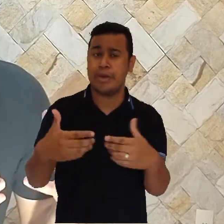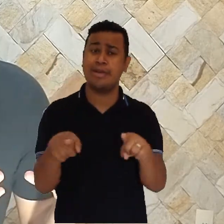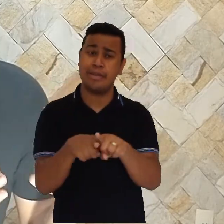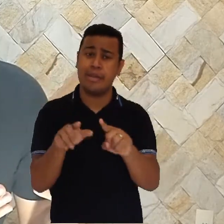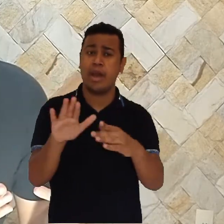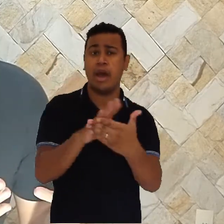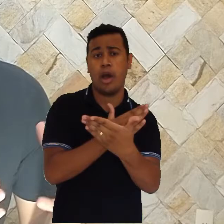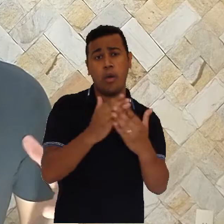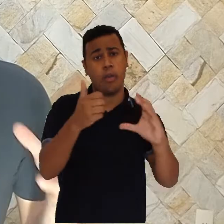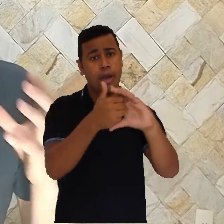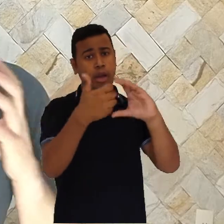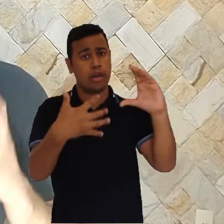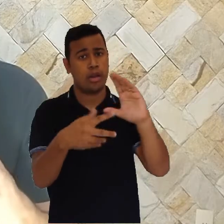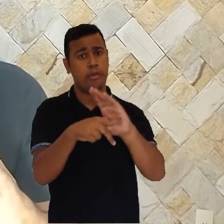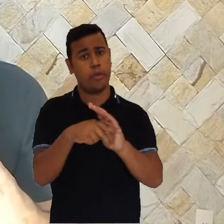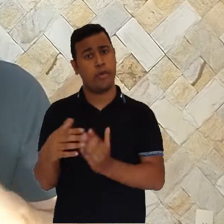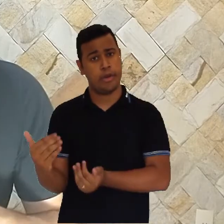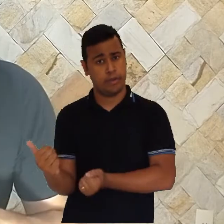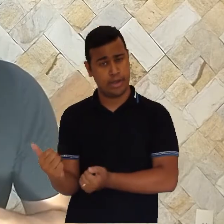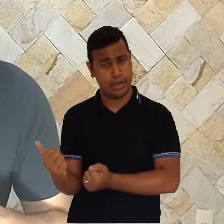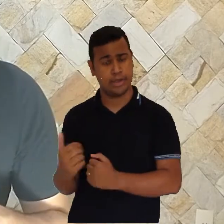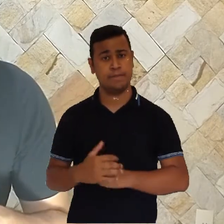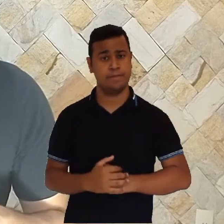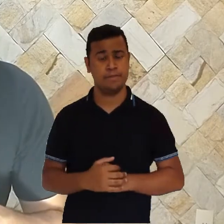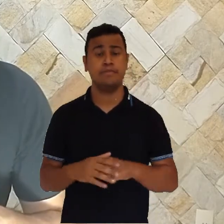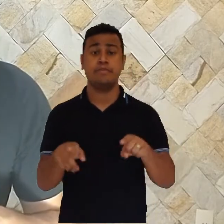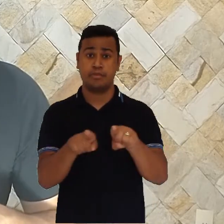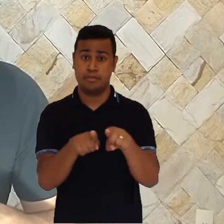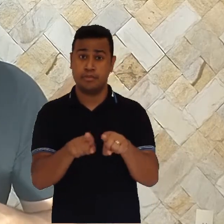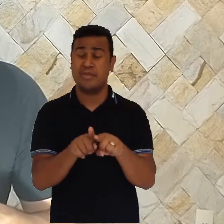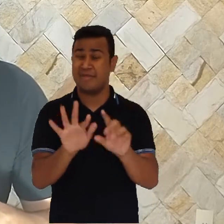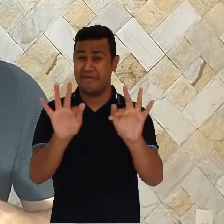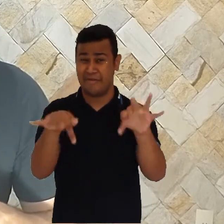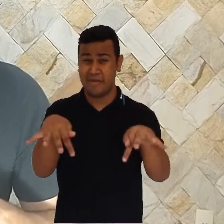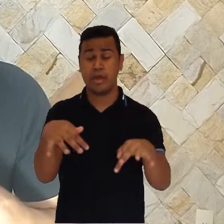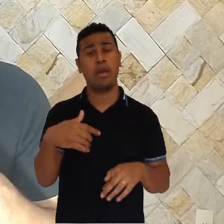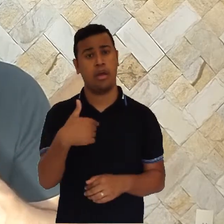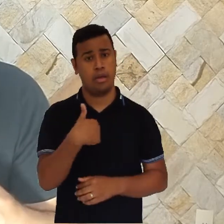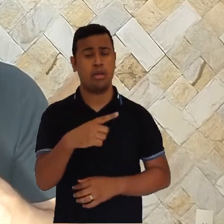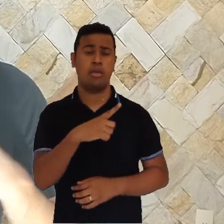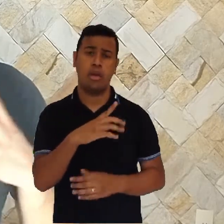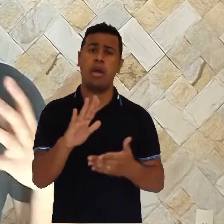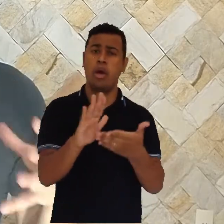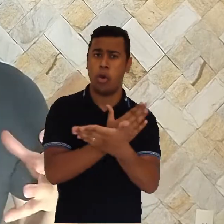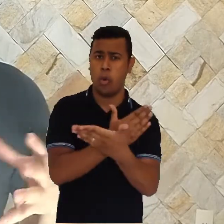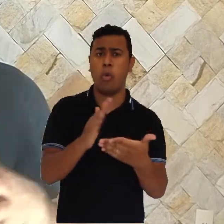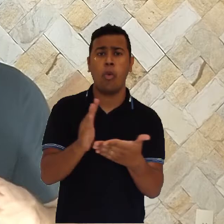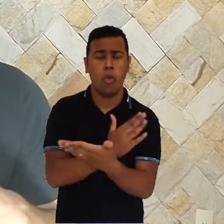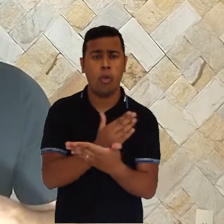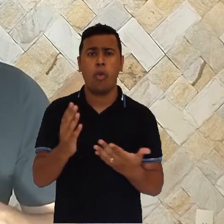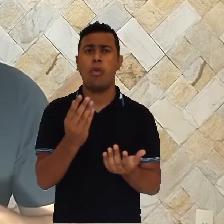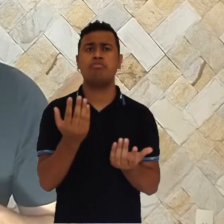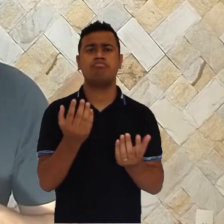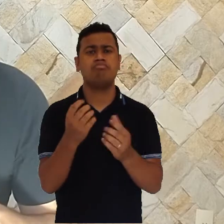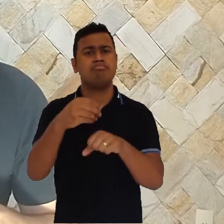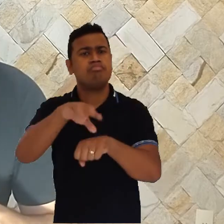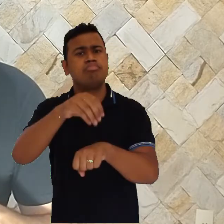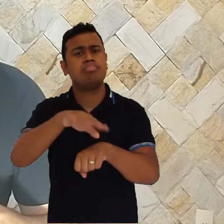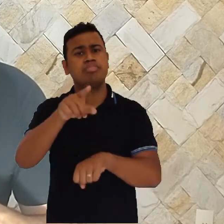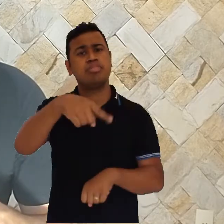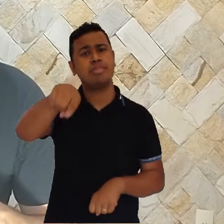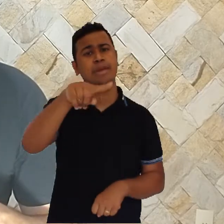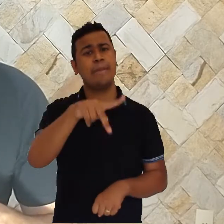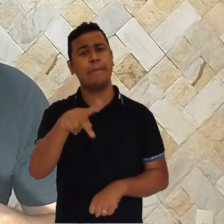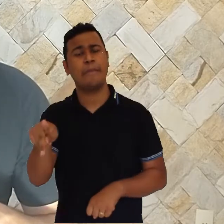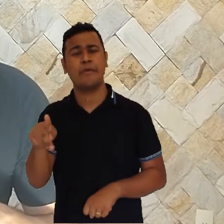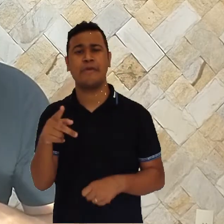características da adolescência e, por fim, darei algumas sugestões sobre como pais e professores podem